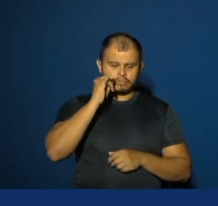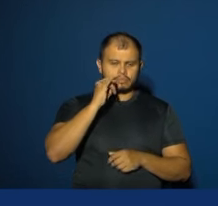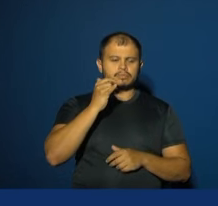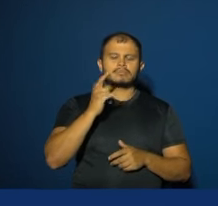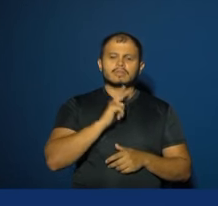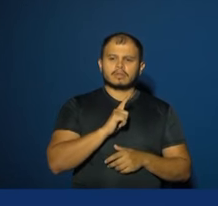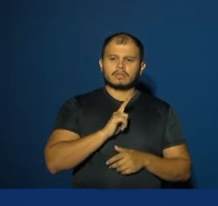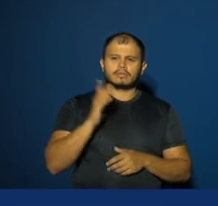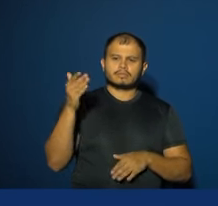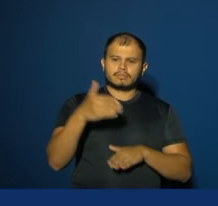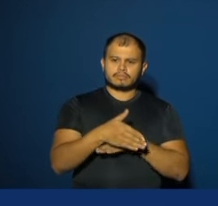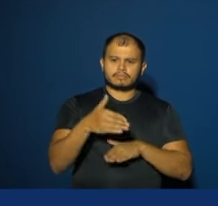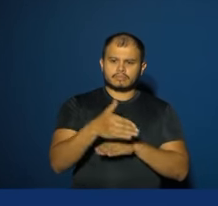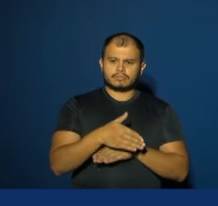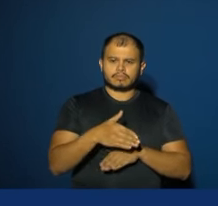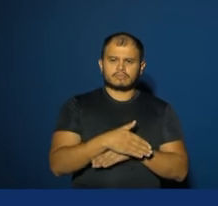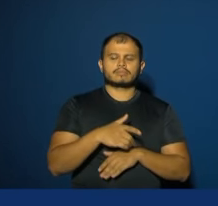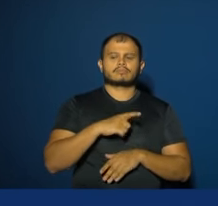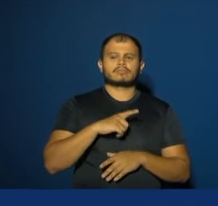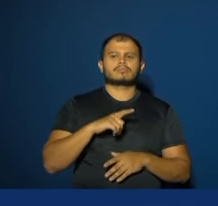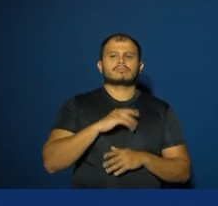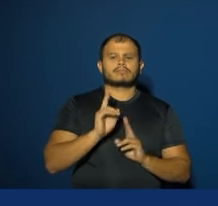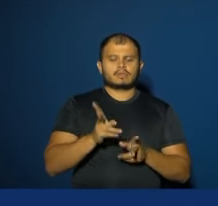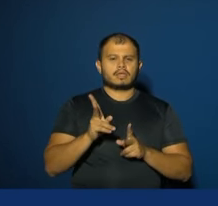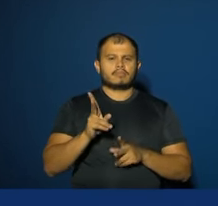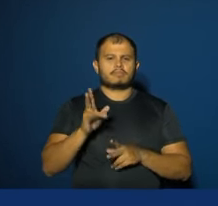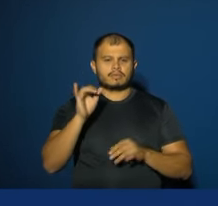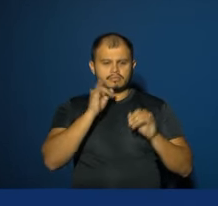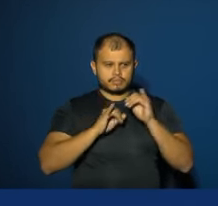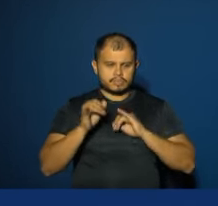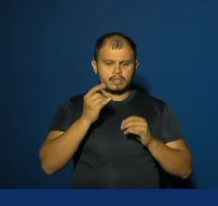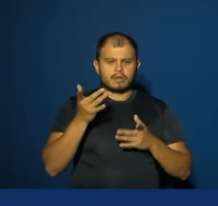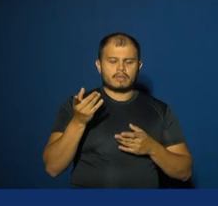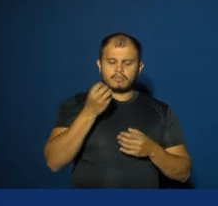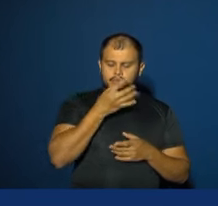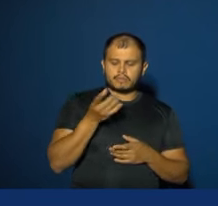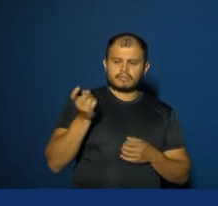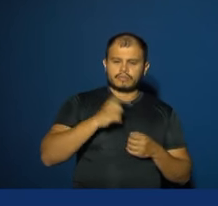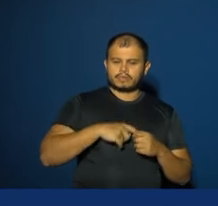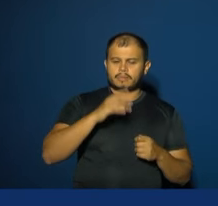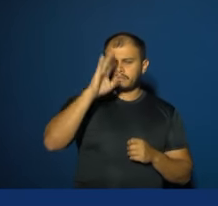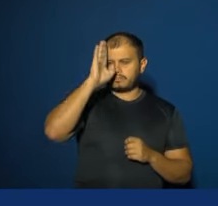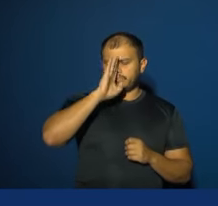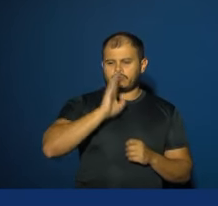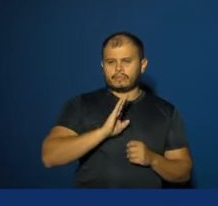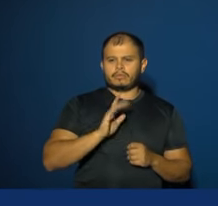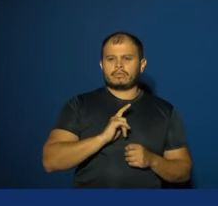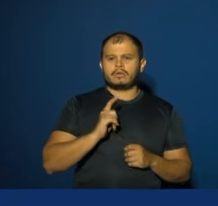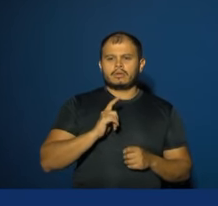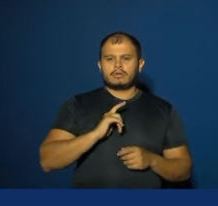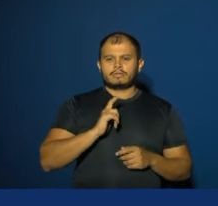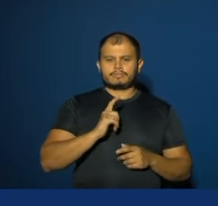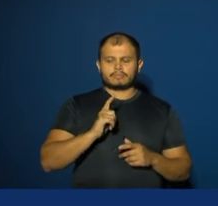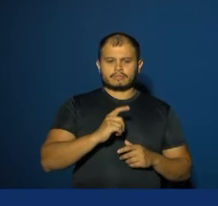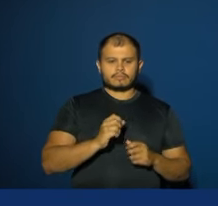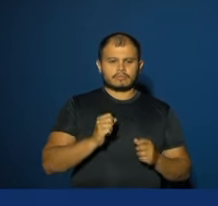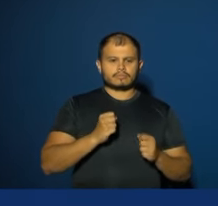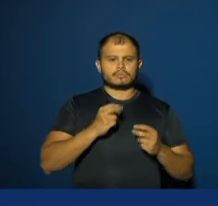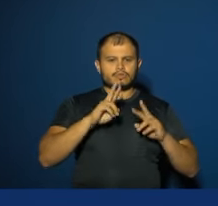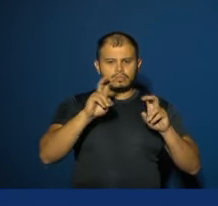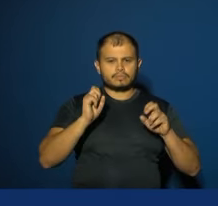enfim frequentava esta conferência do lado da energia elétrica agora bom estar de volta ao Brasil com enfim com o chapéu da infraestrutura de